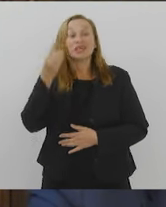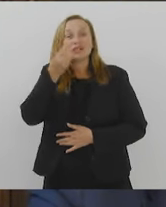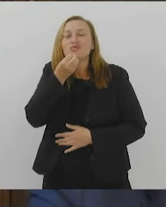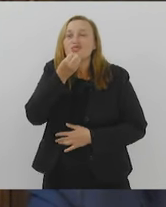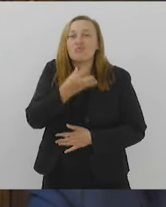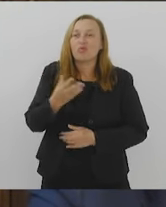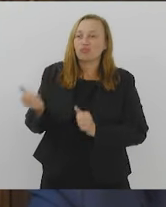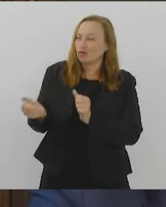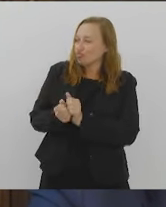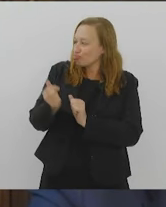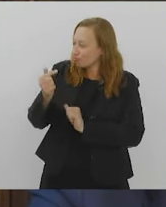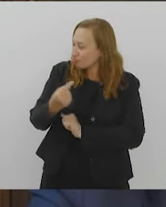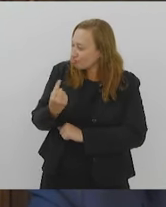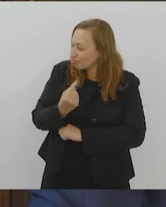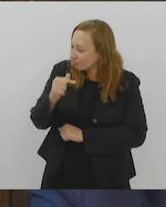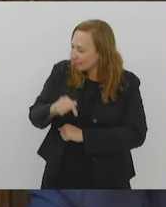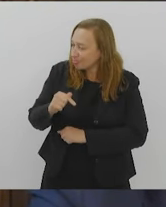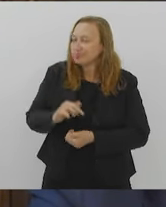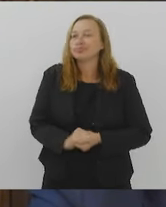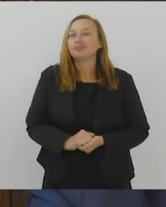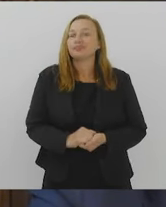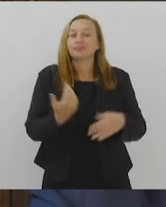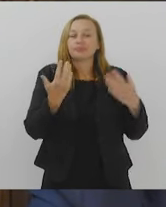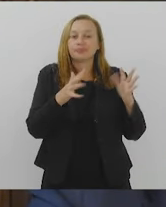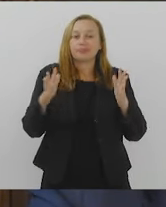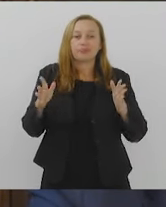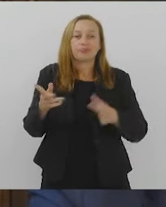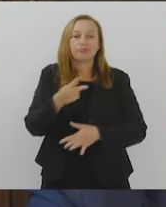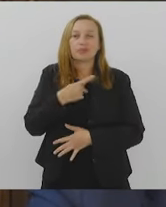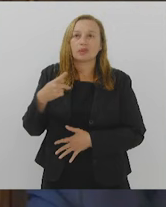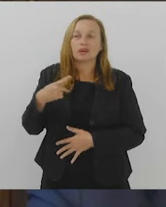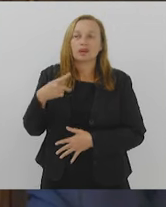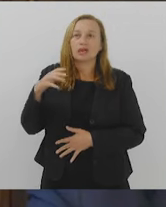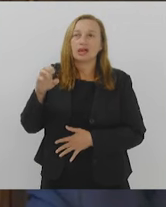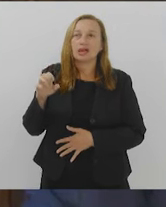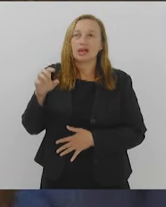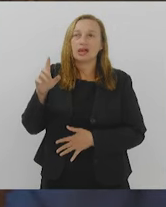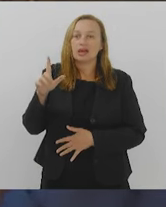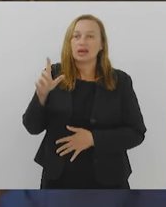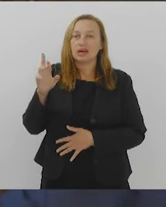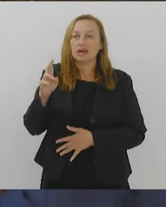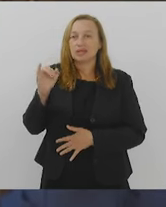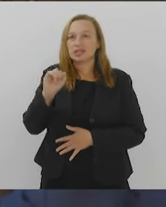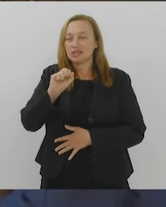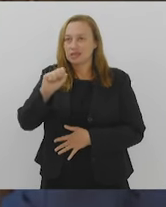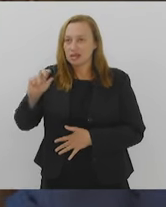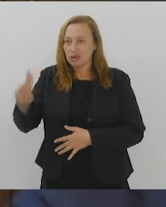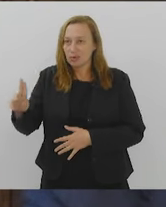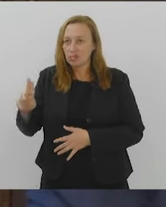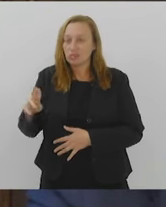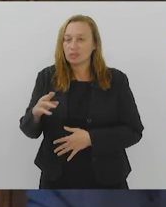aqui. Trago a saudação ao pastor Eliseu Talmude, da Ciaderge, bom tê-lo aqui.